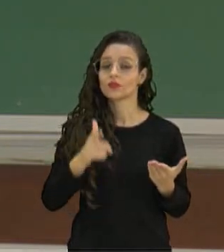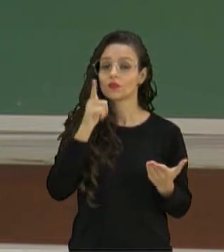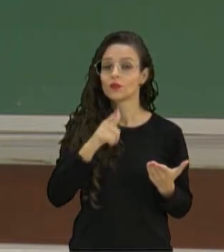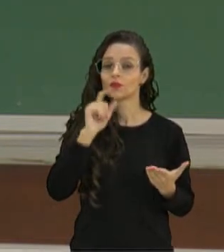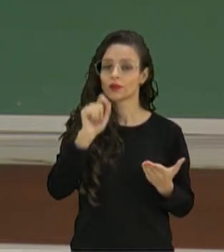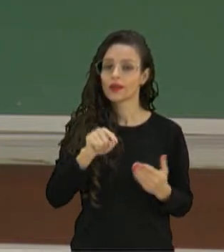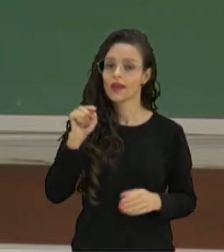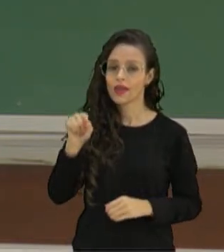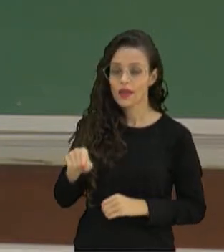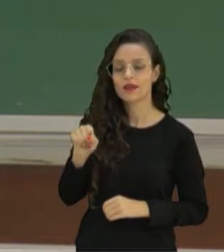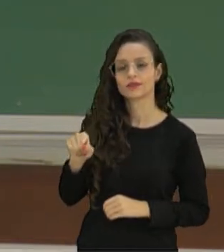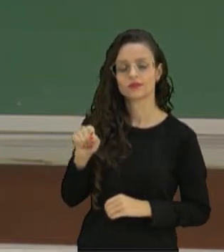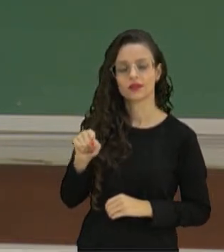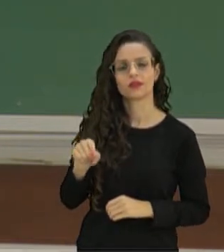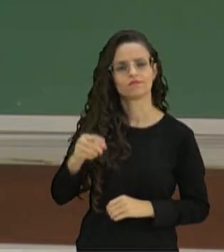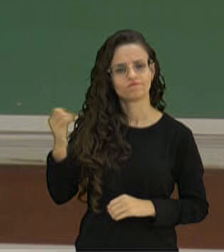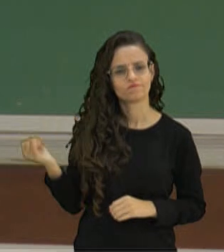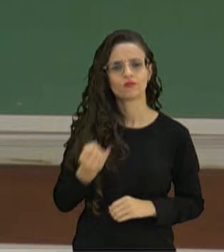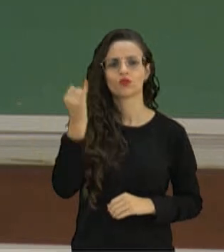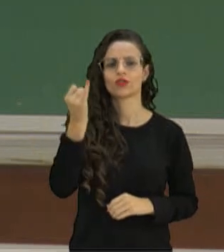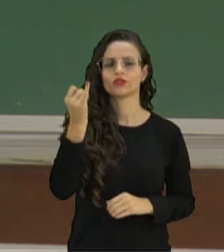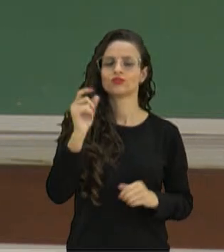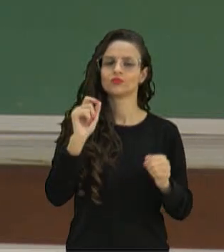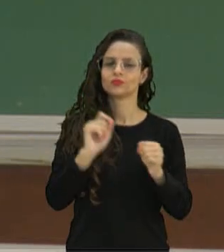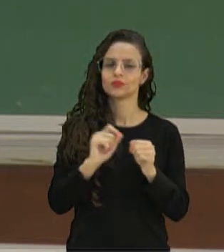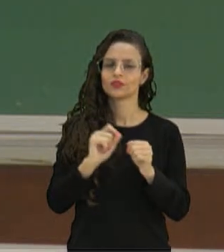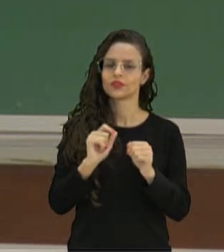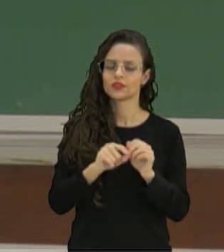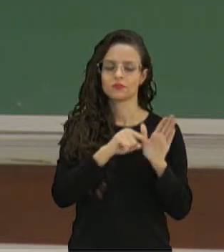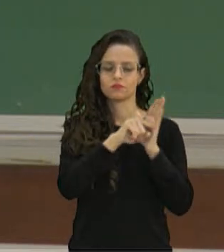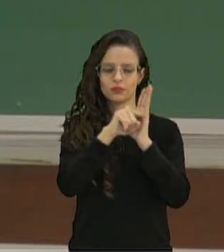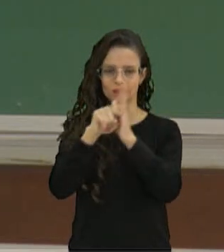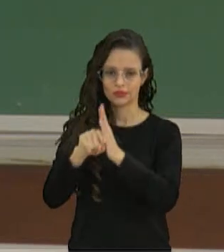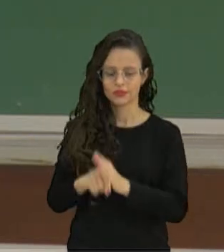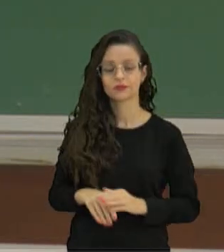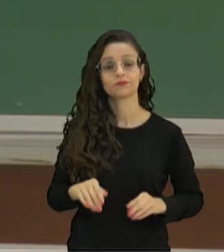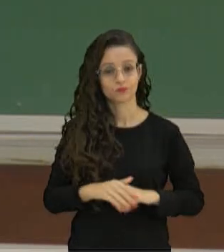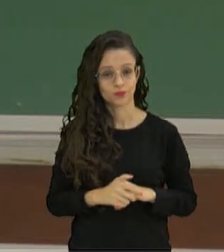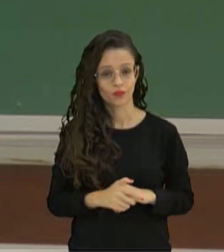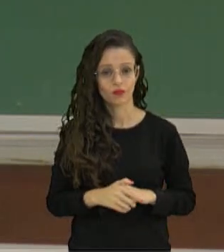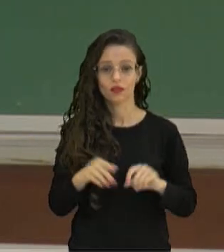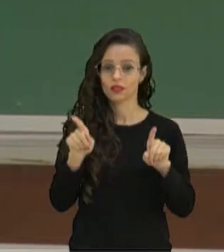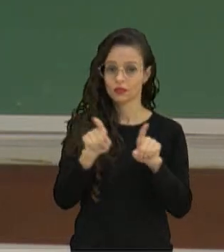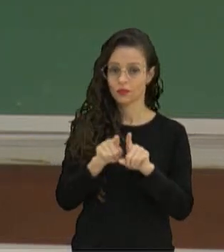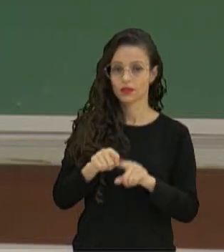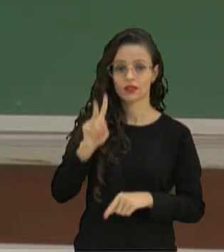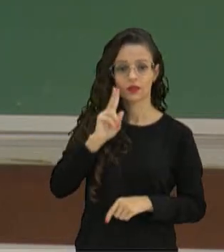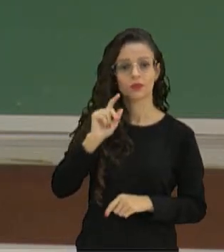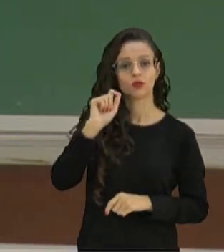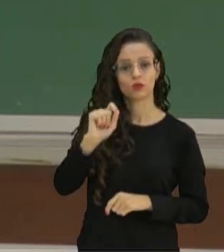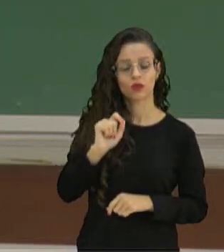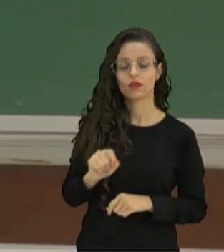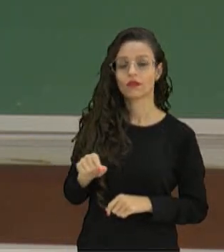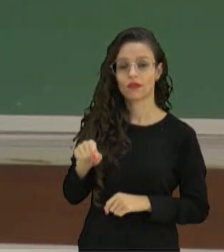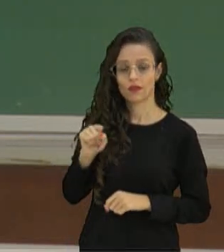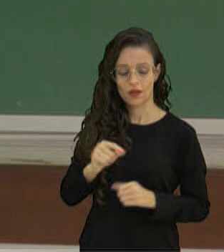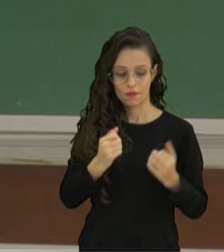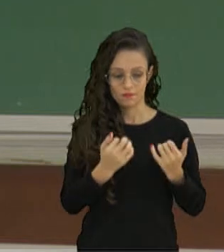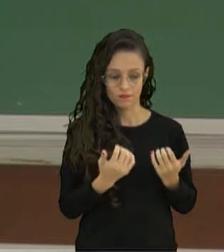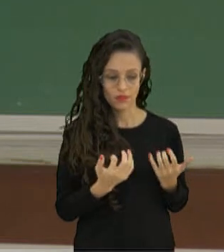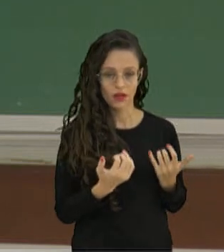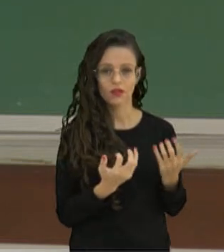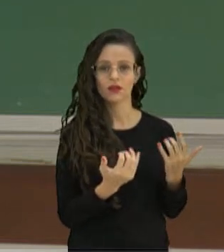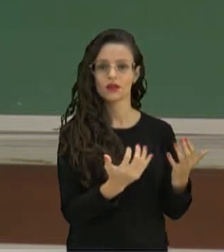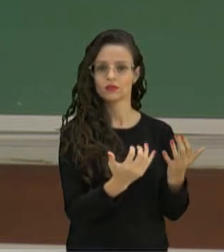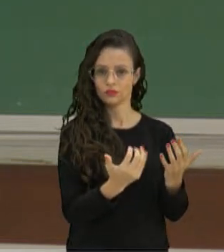considerou essa planta fundamental para as suas pesquisas. Lembrando que, se uma planta